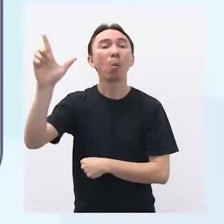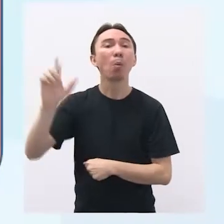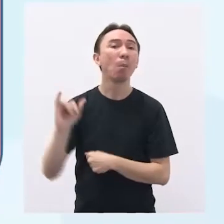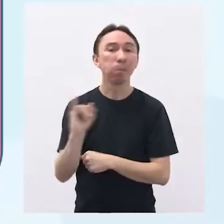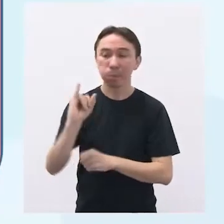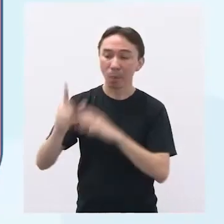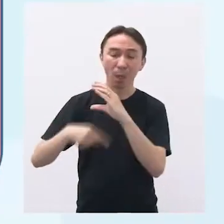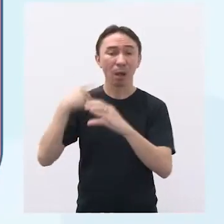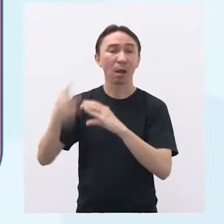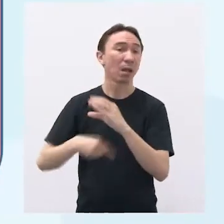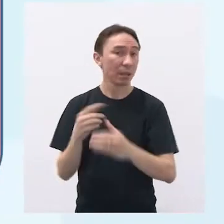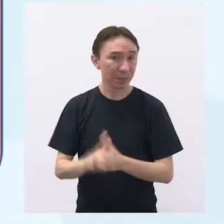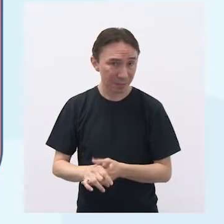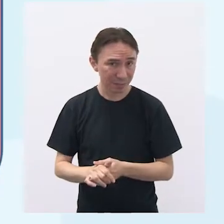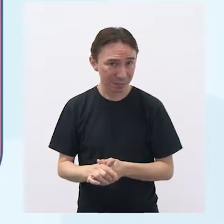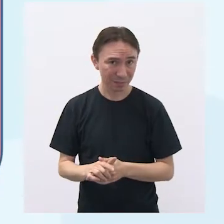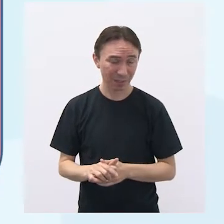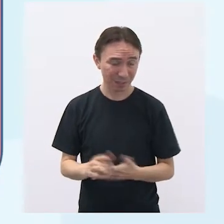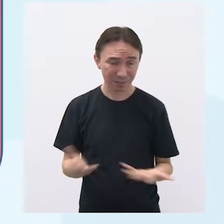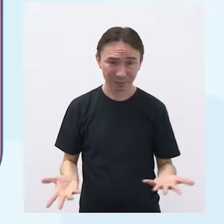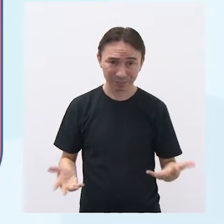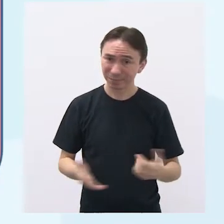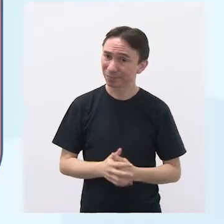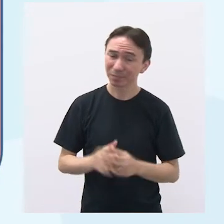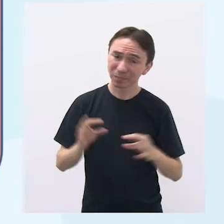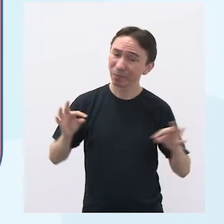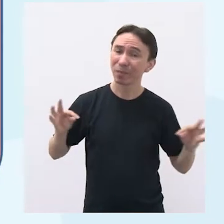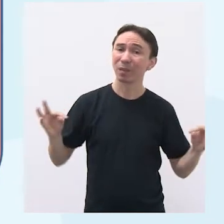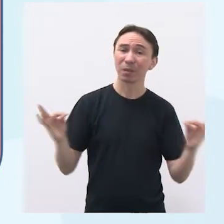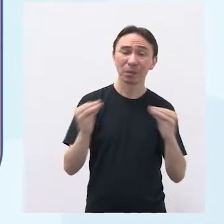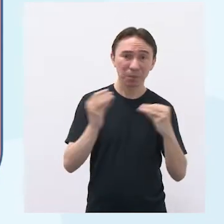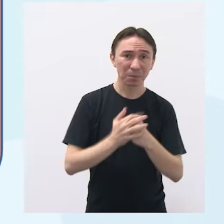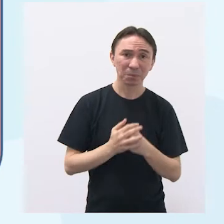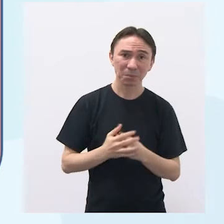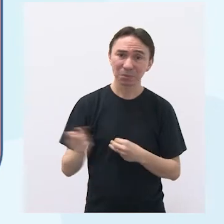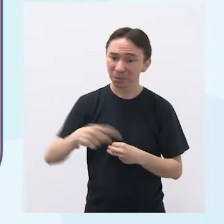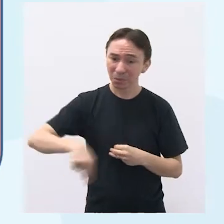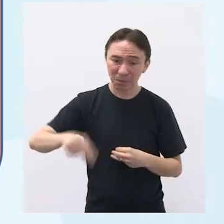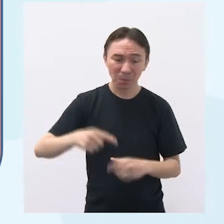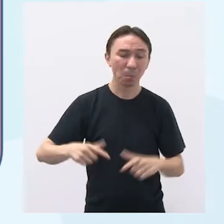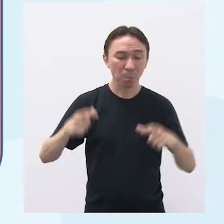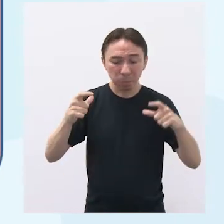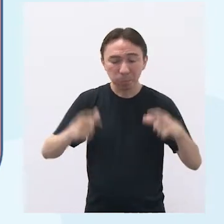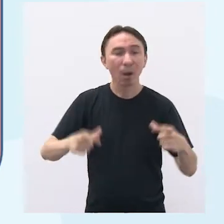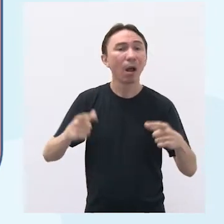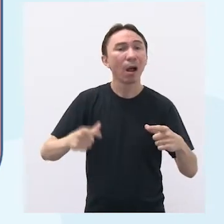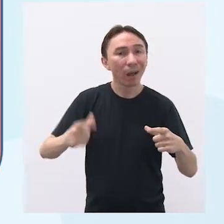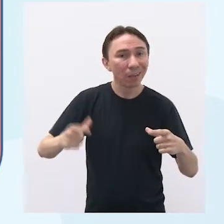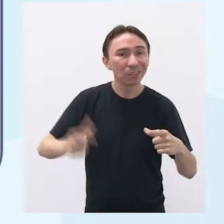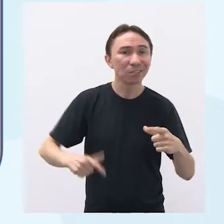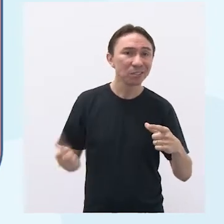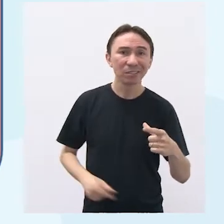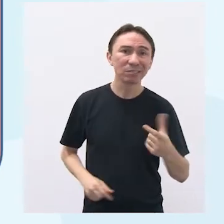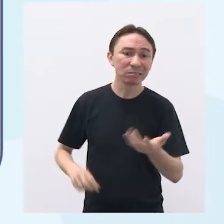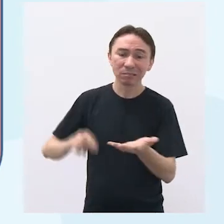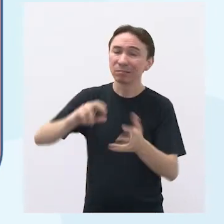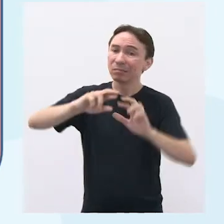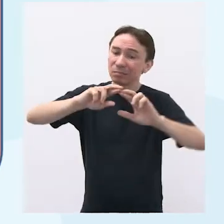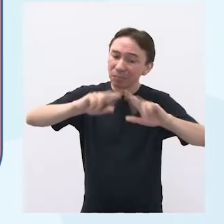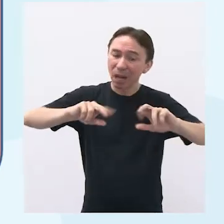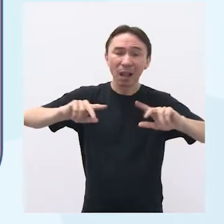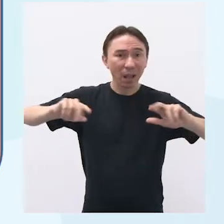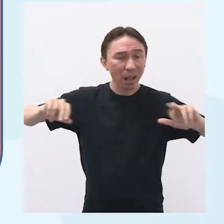aí para um ambiente de diversidade, de respeito aí às diferenças em todos os